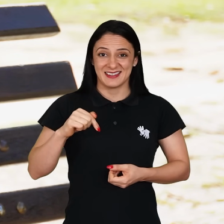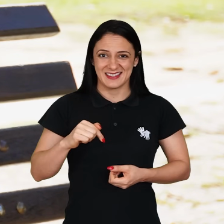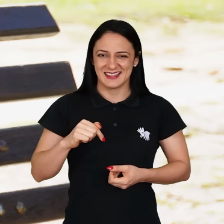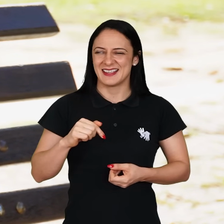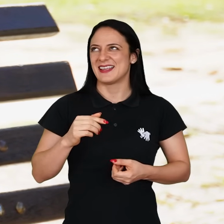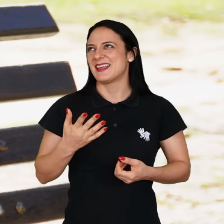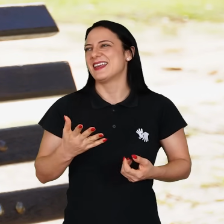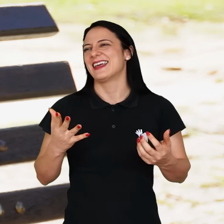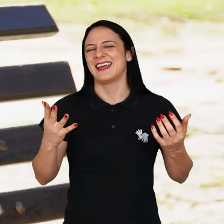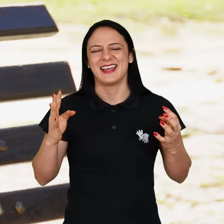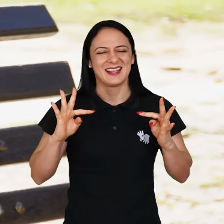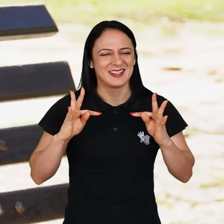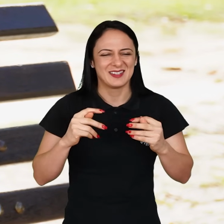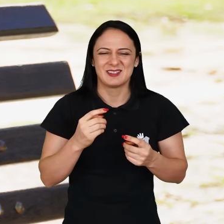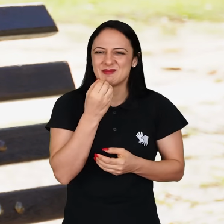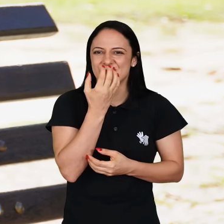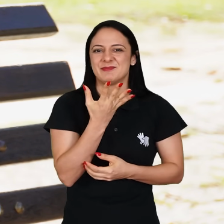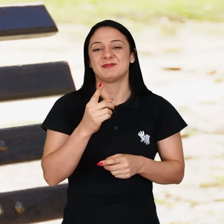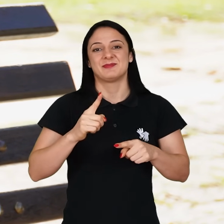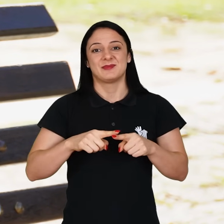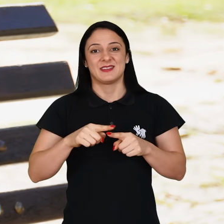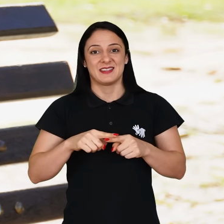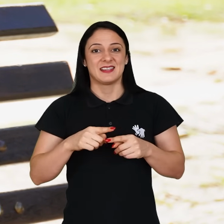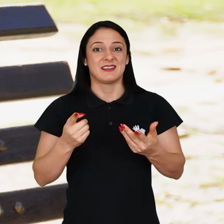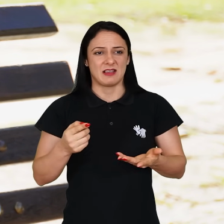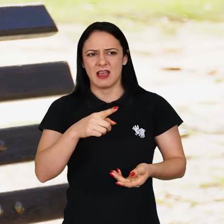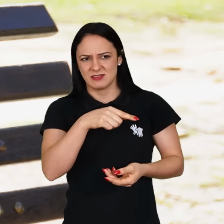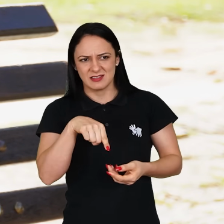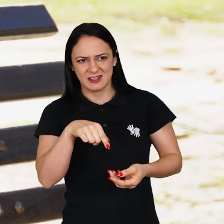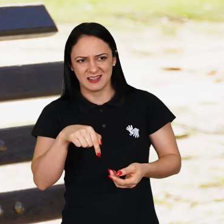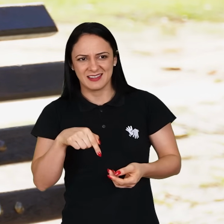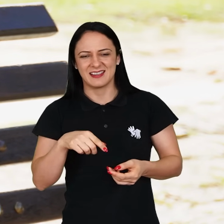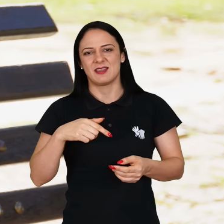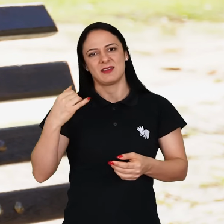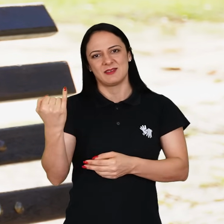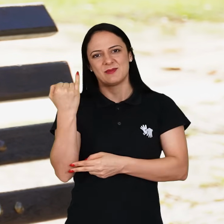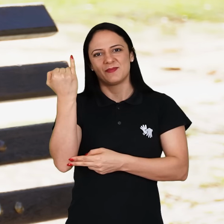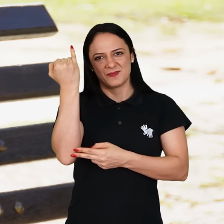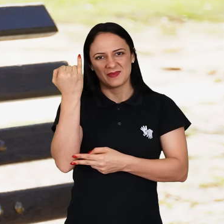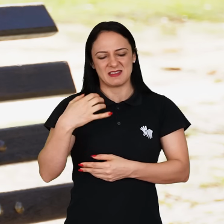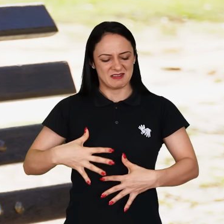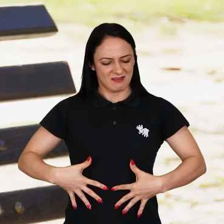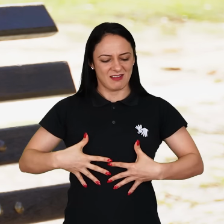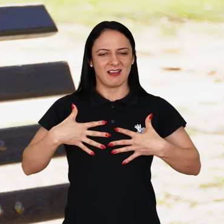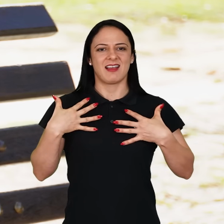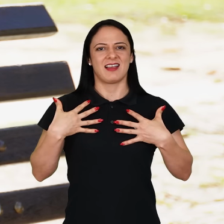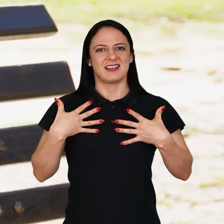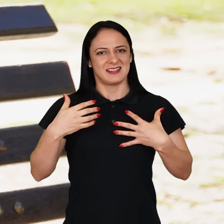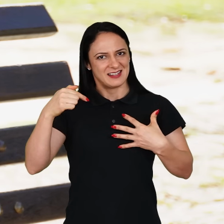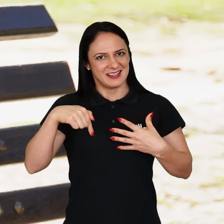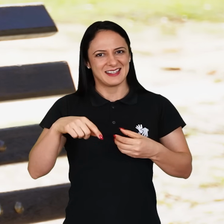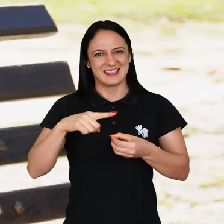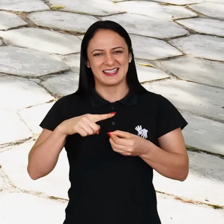Pecatuba, para mim, é tudo. Porque fala em Pecatuba, mocinha de Pecatuba. Então, assim, eu acho muito importante, sinto muito honrada de